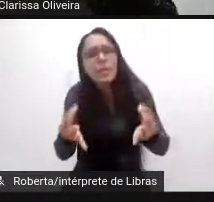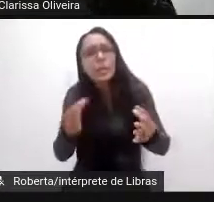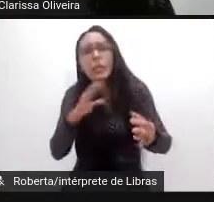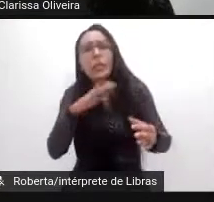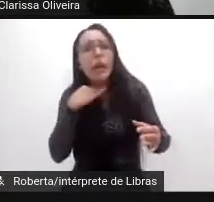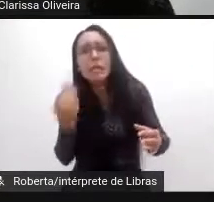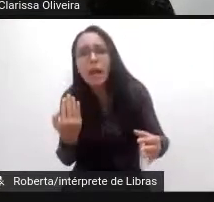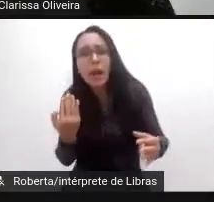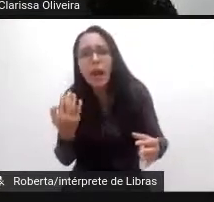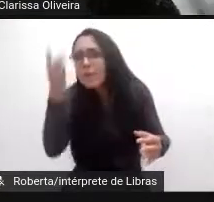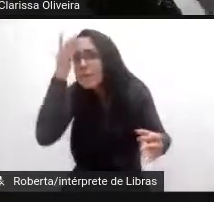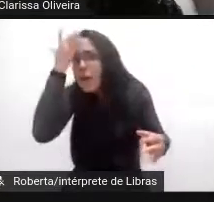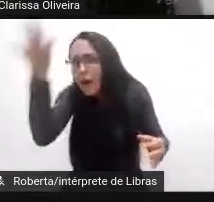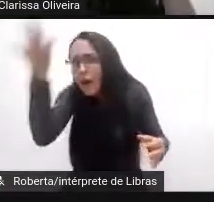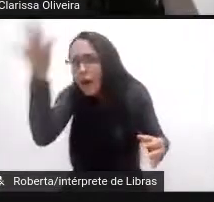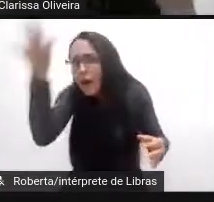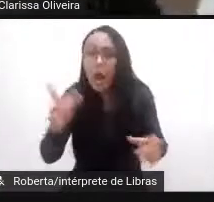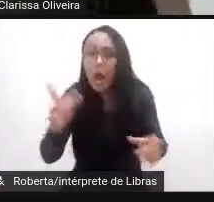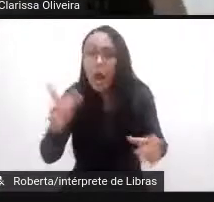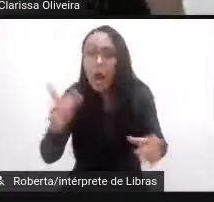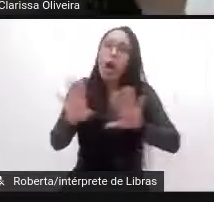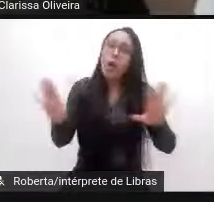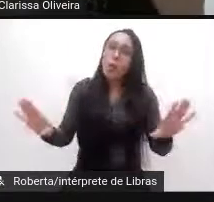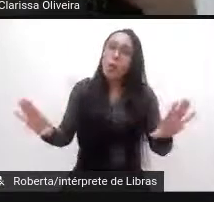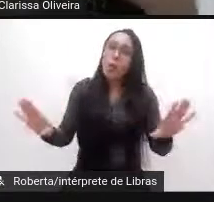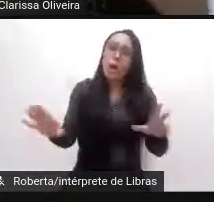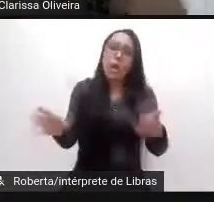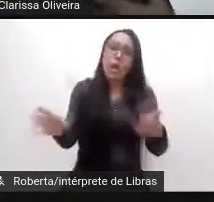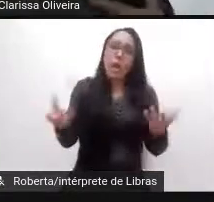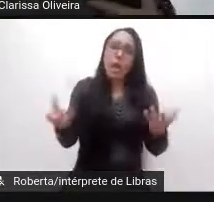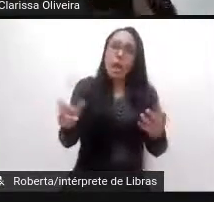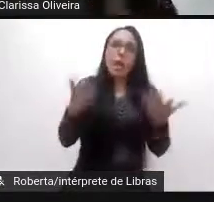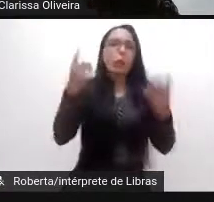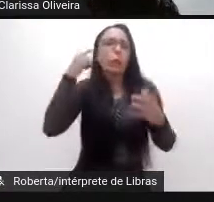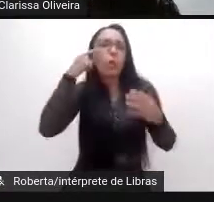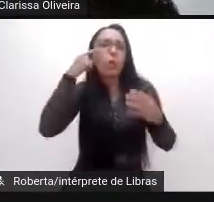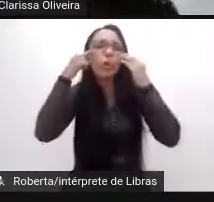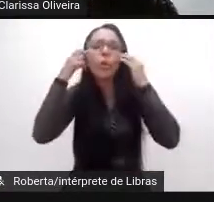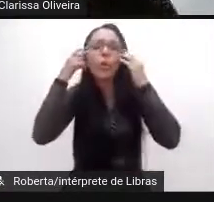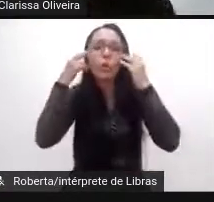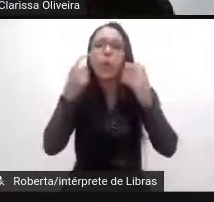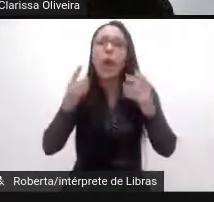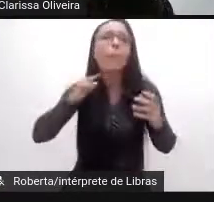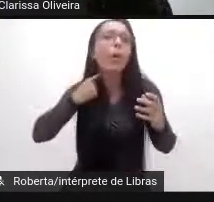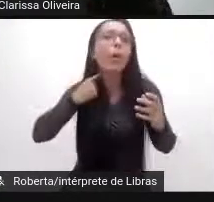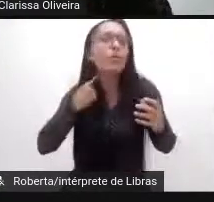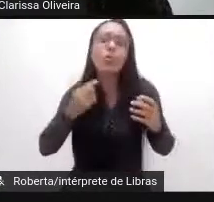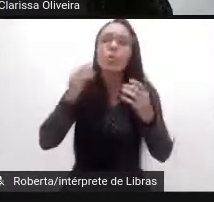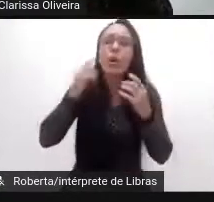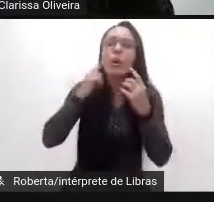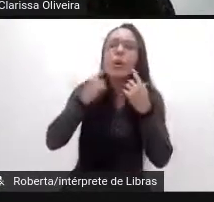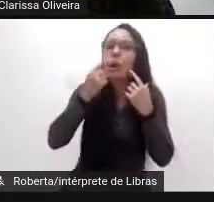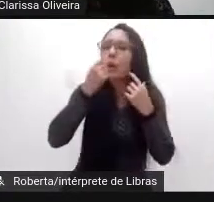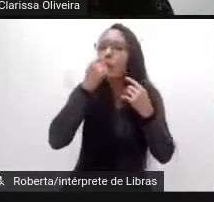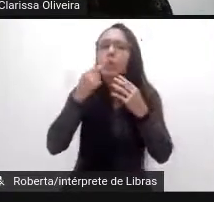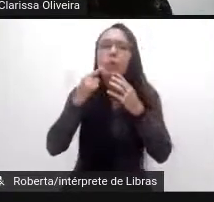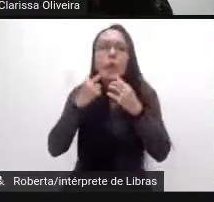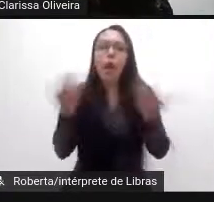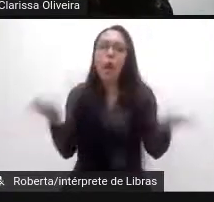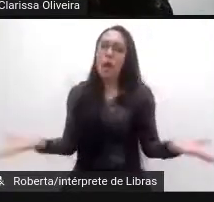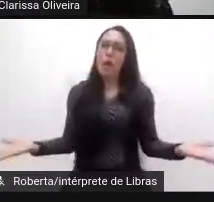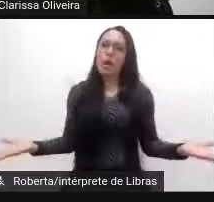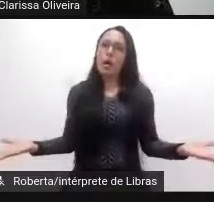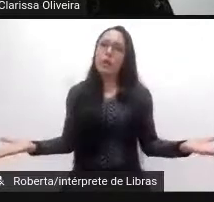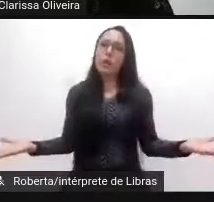não higienizo as mãos e levo minhas mãos nos olhos, na boca e no nariz, aí realmente você corre um